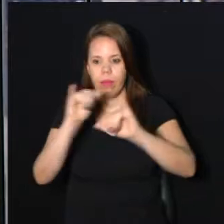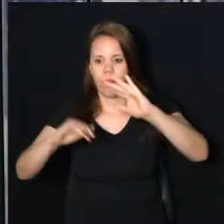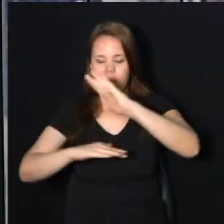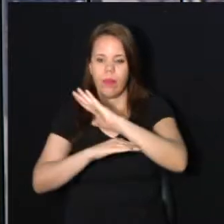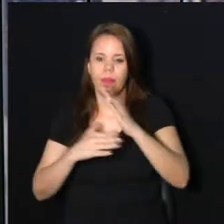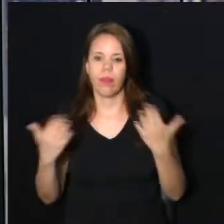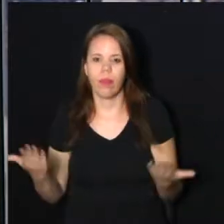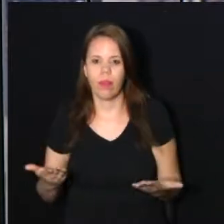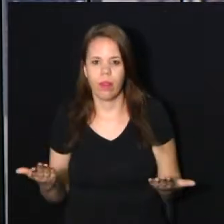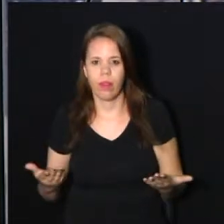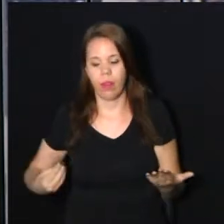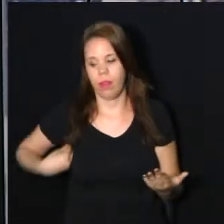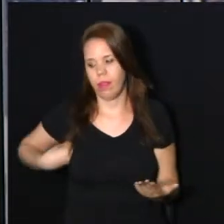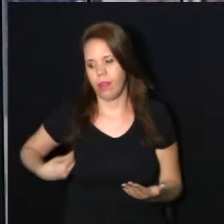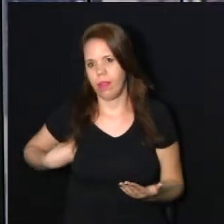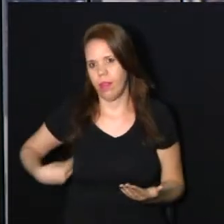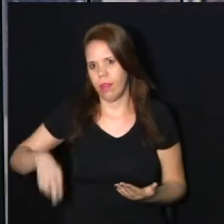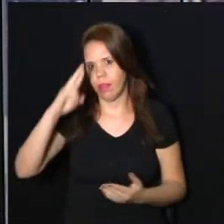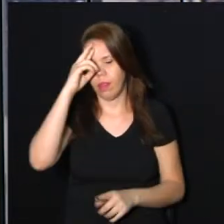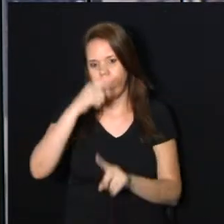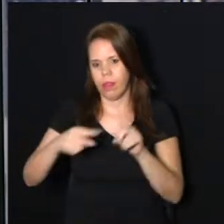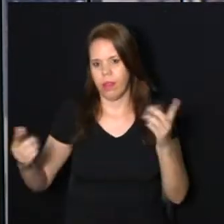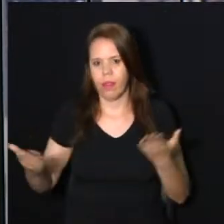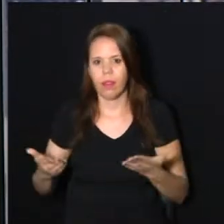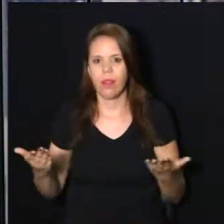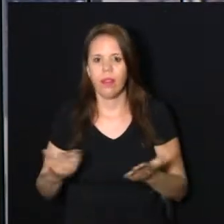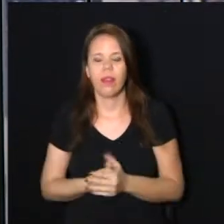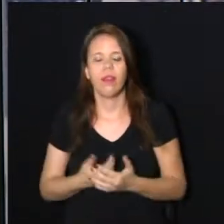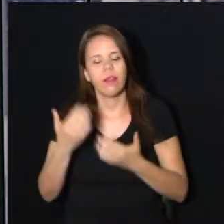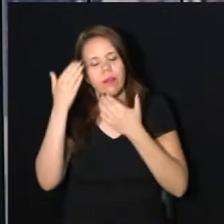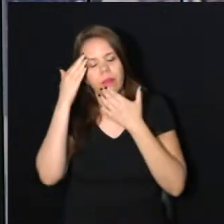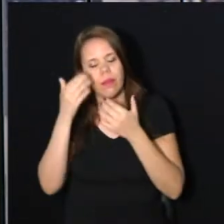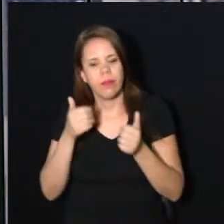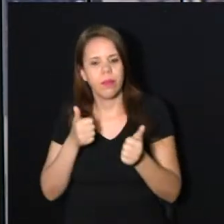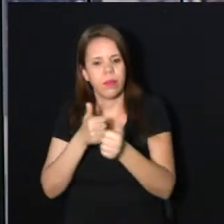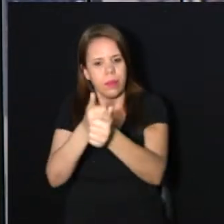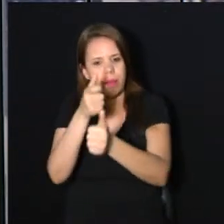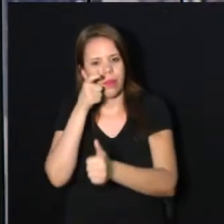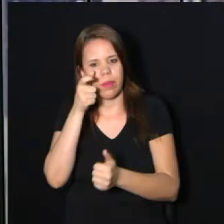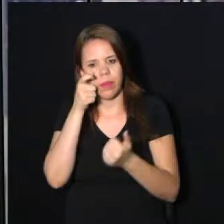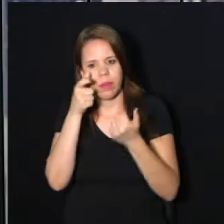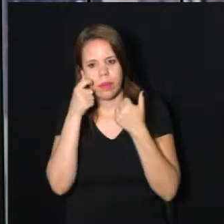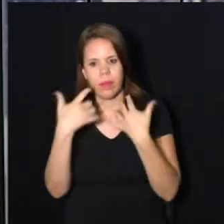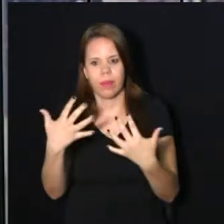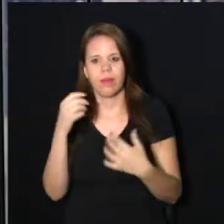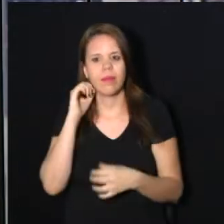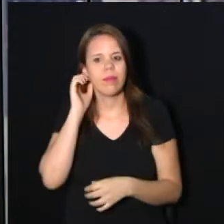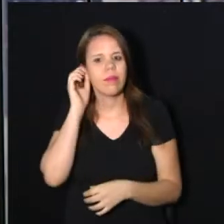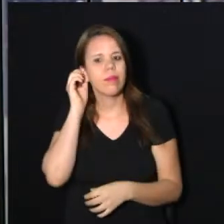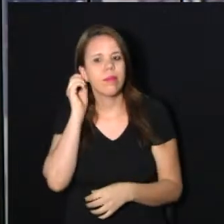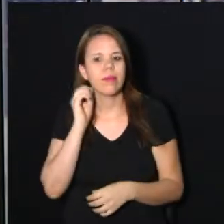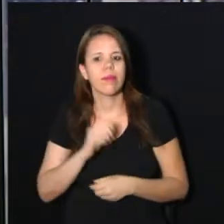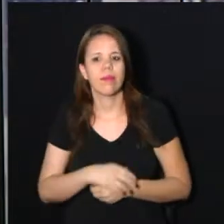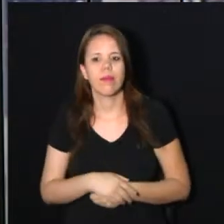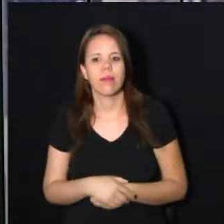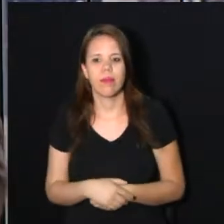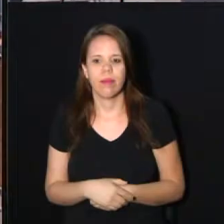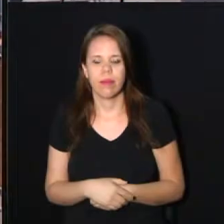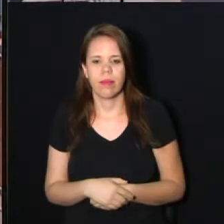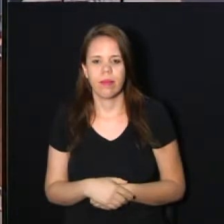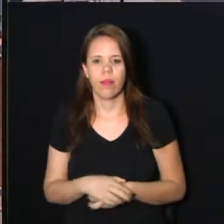Câmara Notícia, ao vivo, 12:30 agora. Quero agradecer desde já a sua companhia e